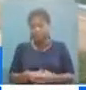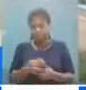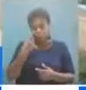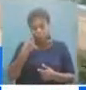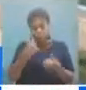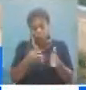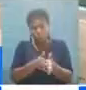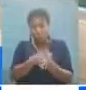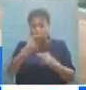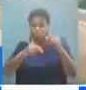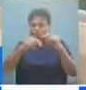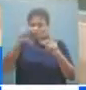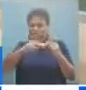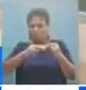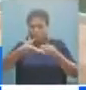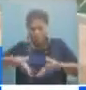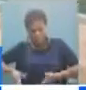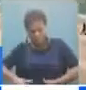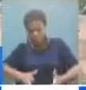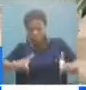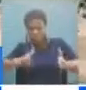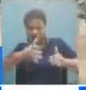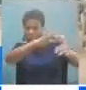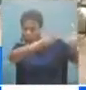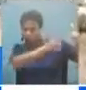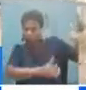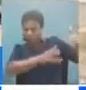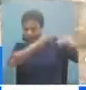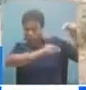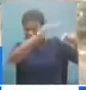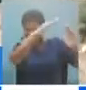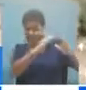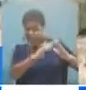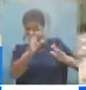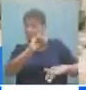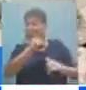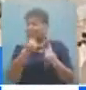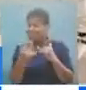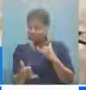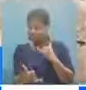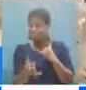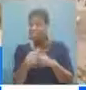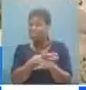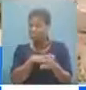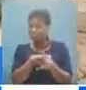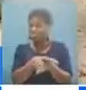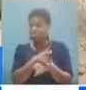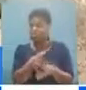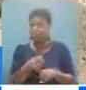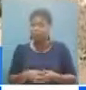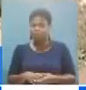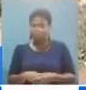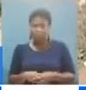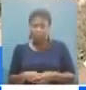conhecimento de todos, construções no leito das ribeiras e nas encostas são as mais expostas a eventuais situações de